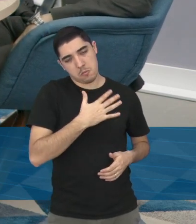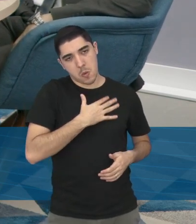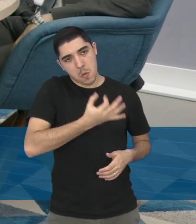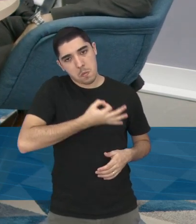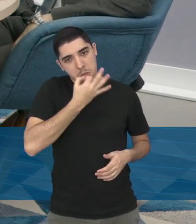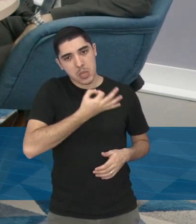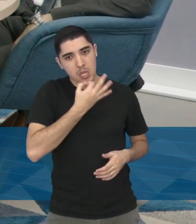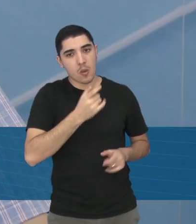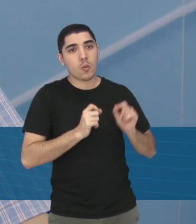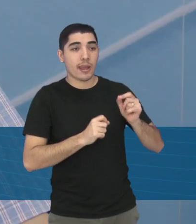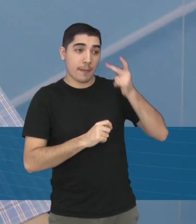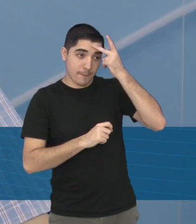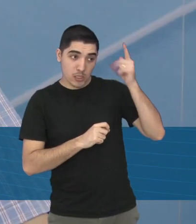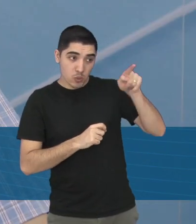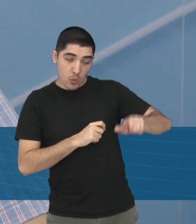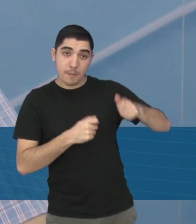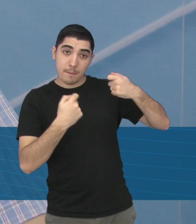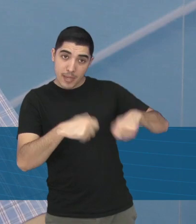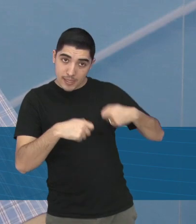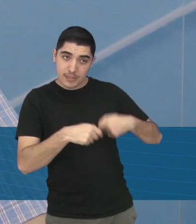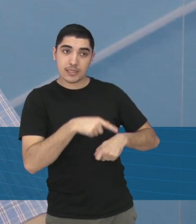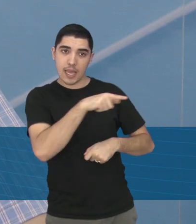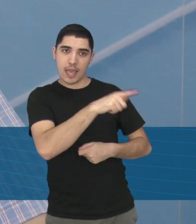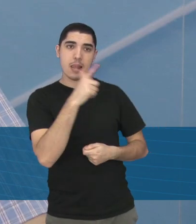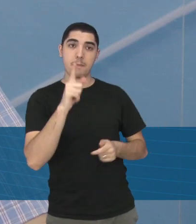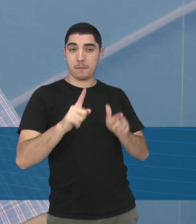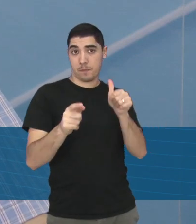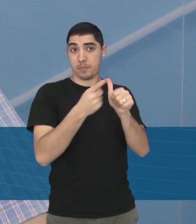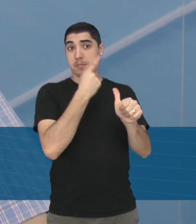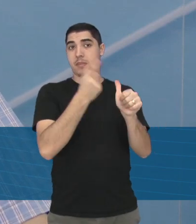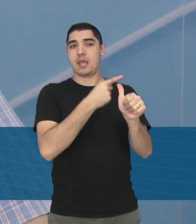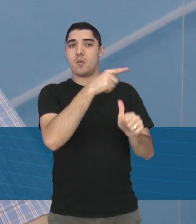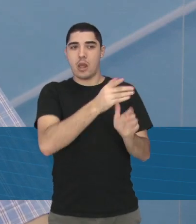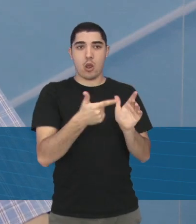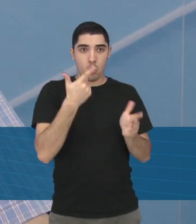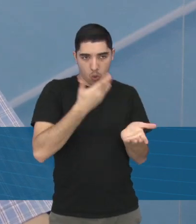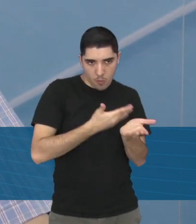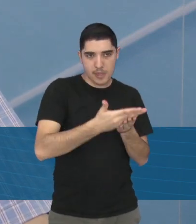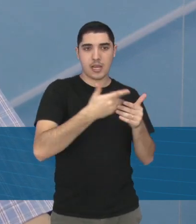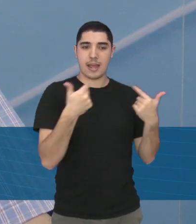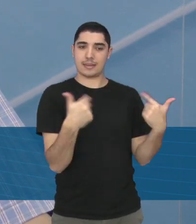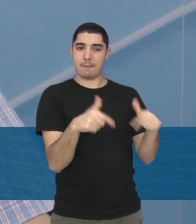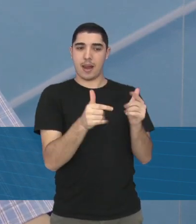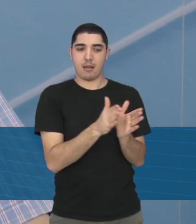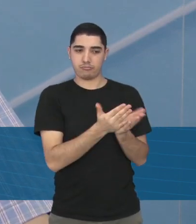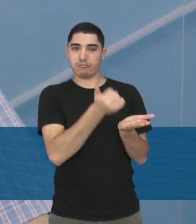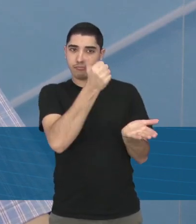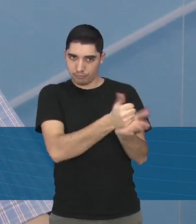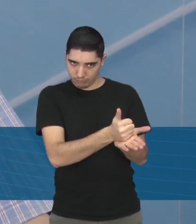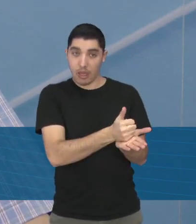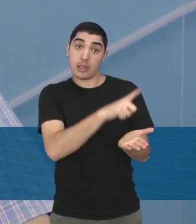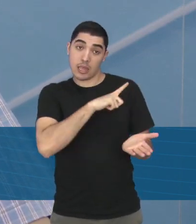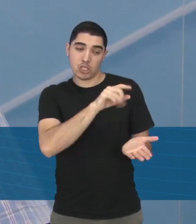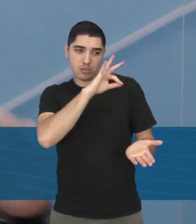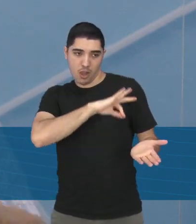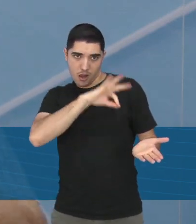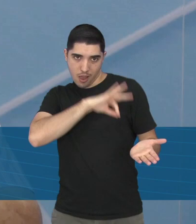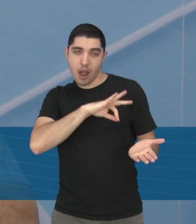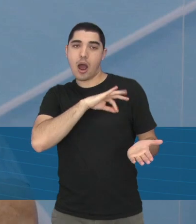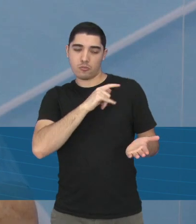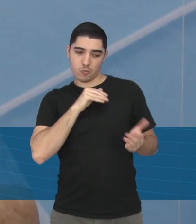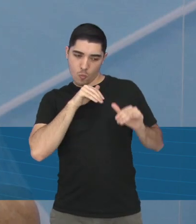que a pessoa tenha inicialmente um emprego dela, ganhe o salário dela, mantenha o sustento como emprego,